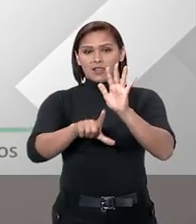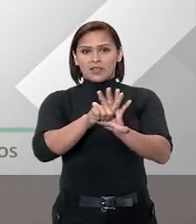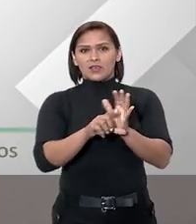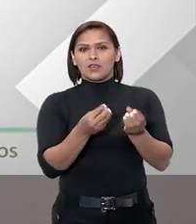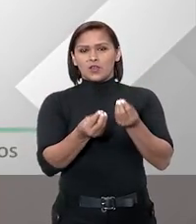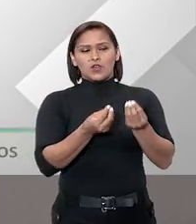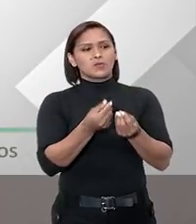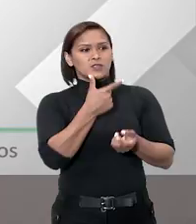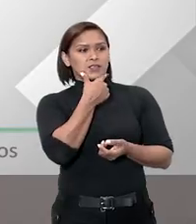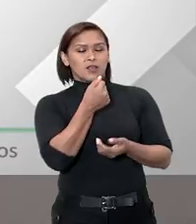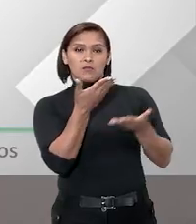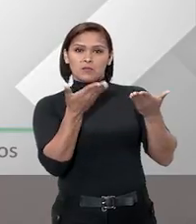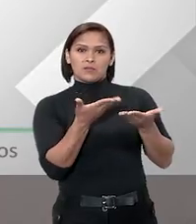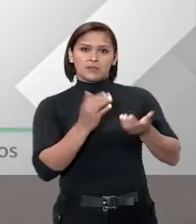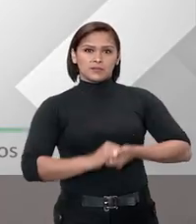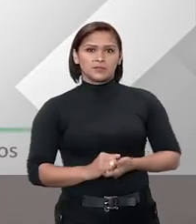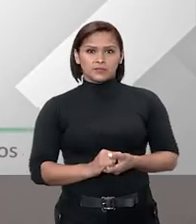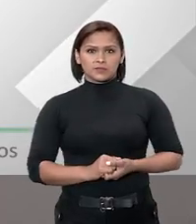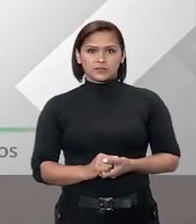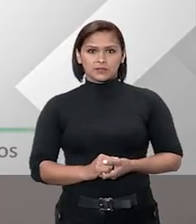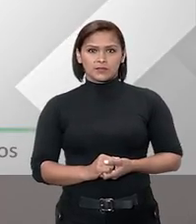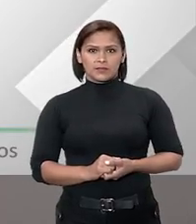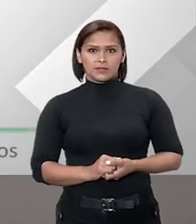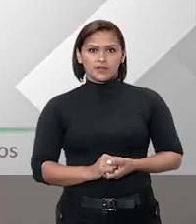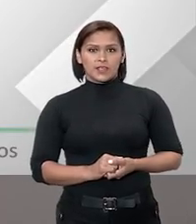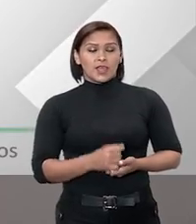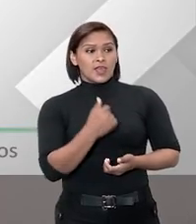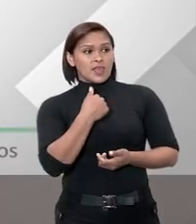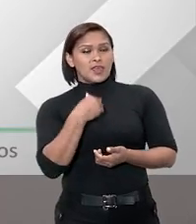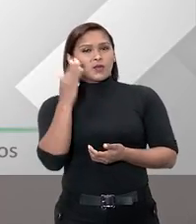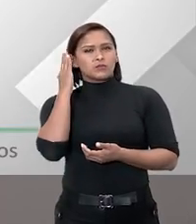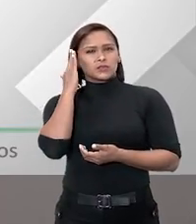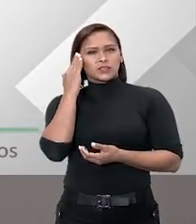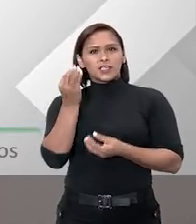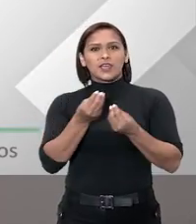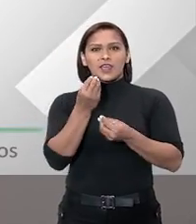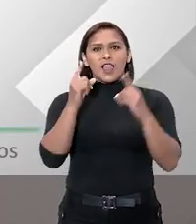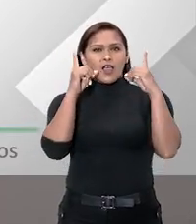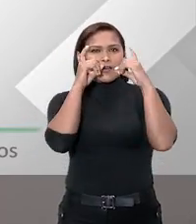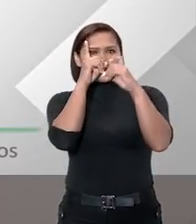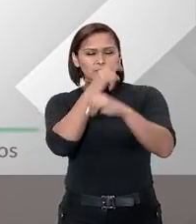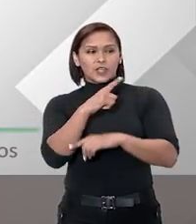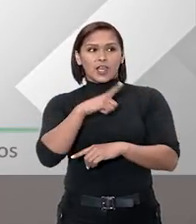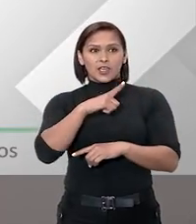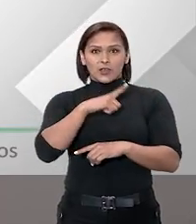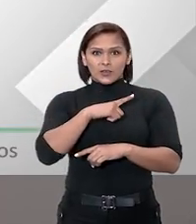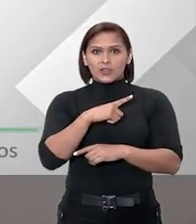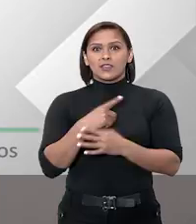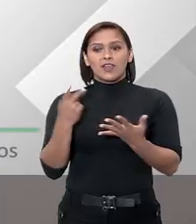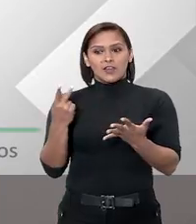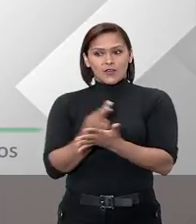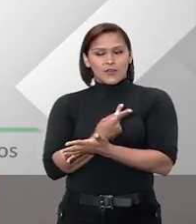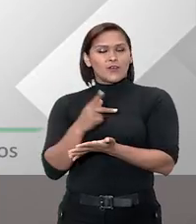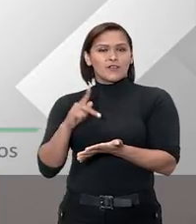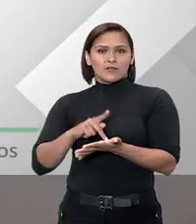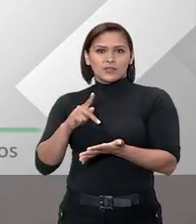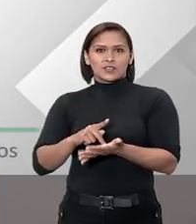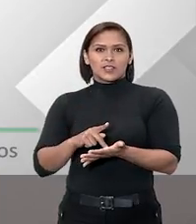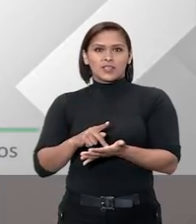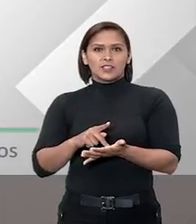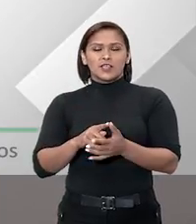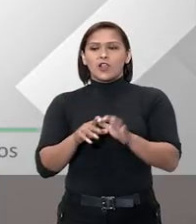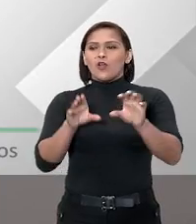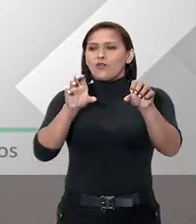de começar pelo senhor, doutor Flávio. Eu entendo, e essa é uma dificuldade que eu tenho muito grande. Eu